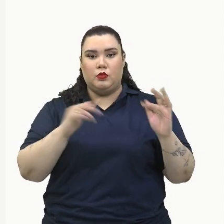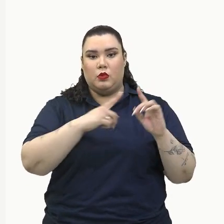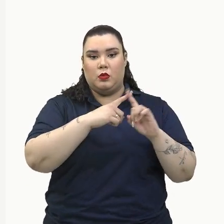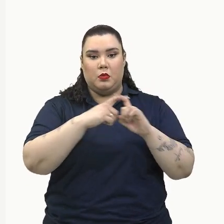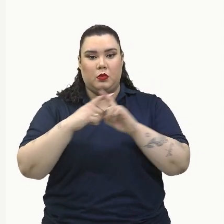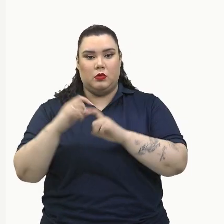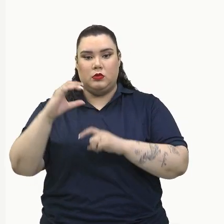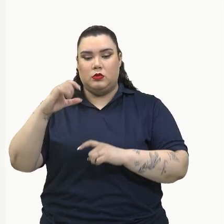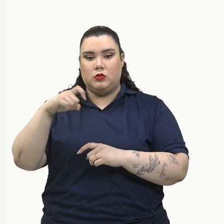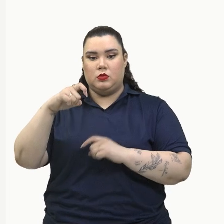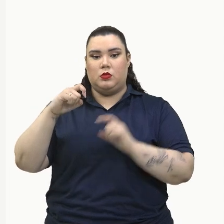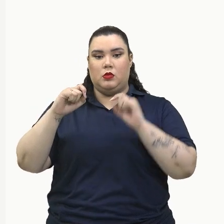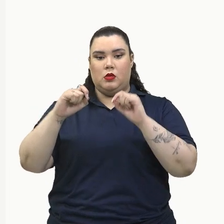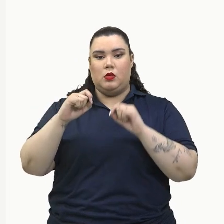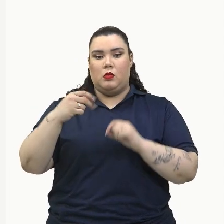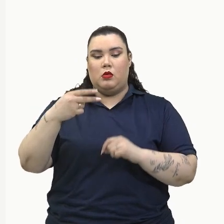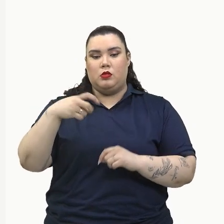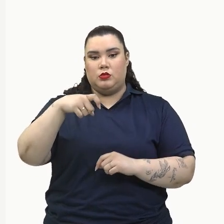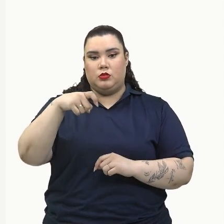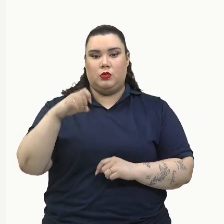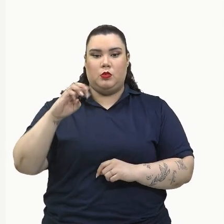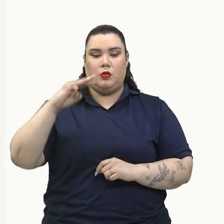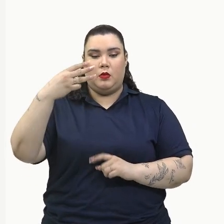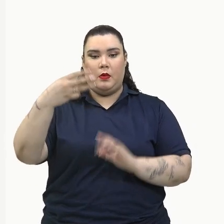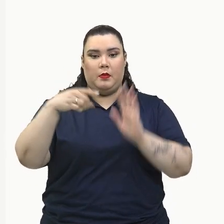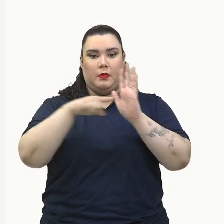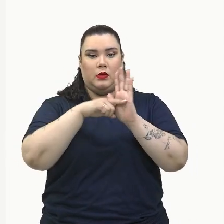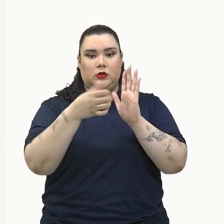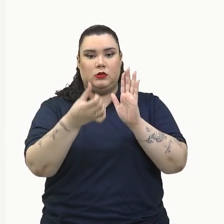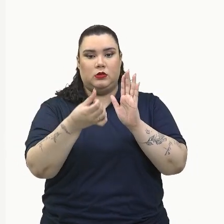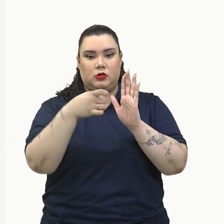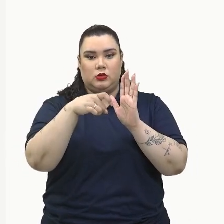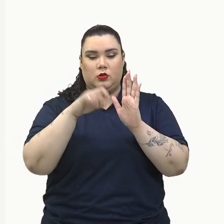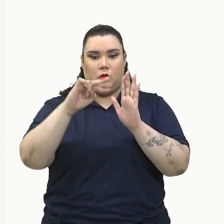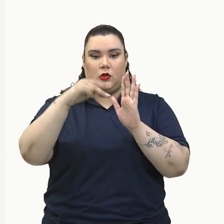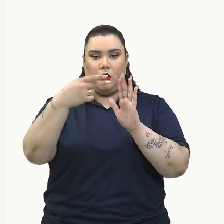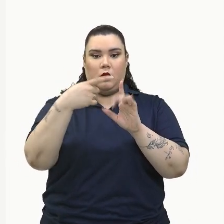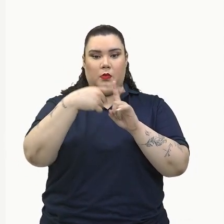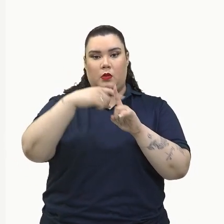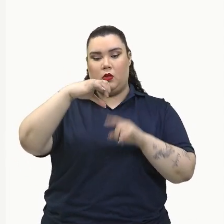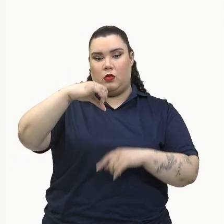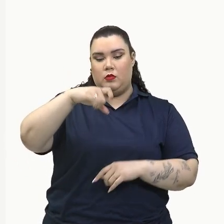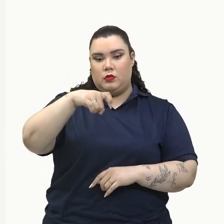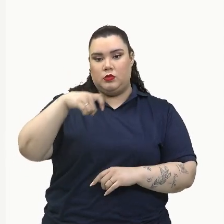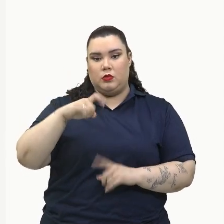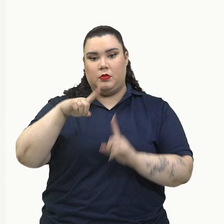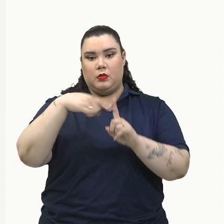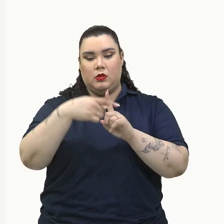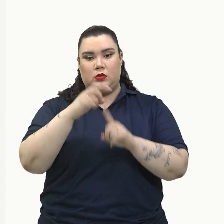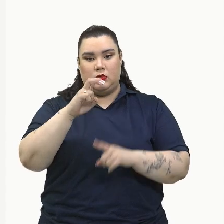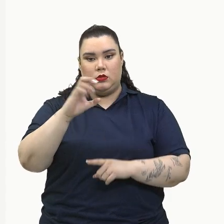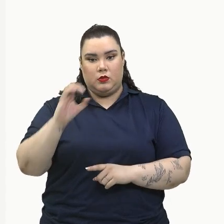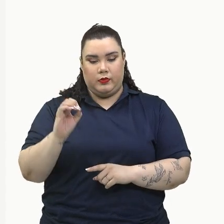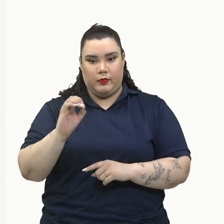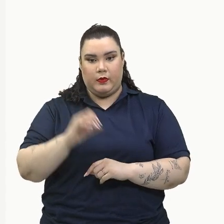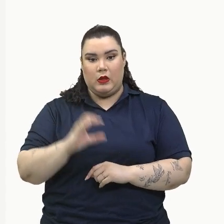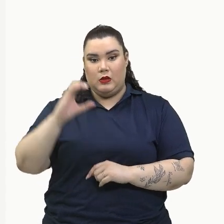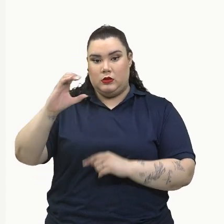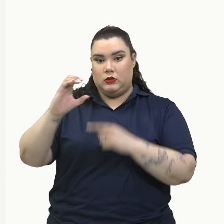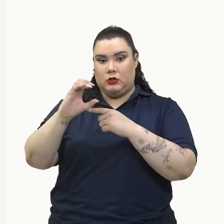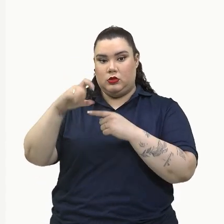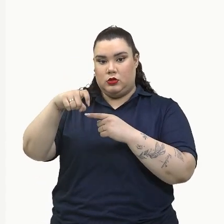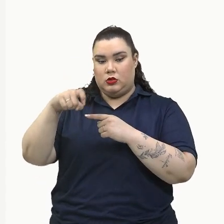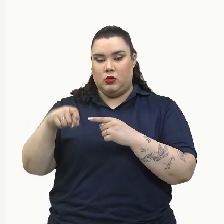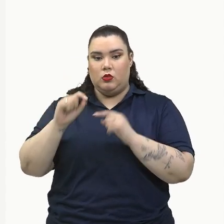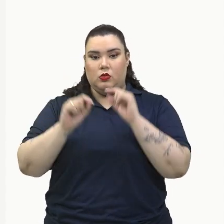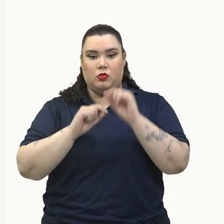x² menos 6x² mais 9x mais 50, onde c de x é o custo em milhares de reais e